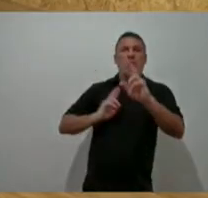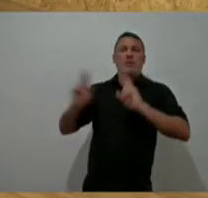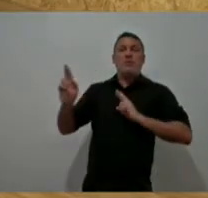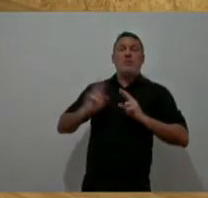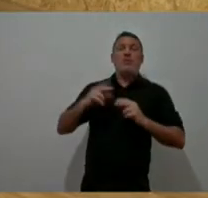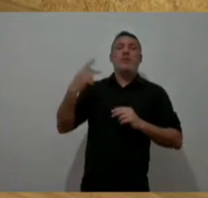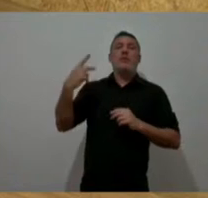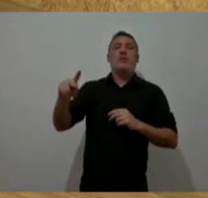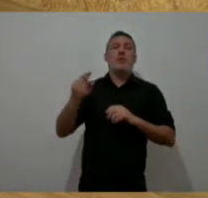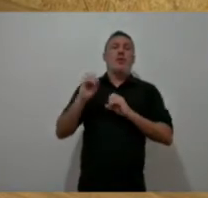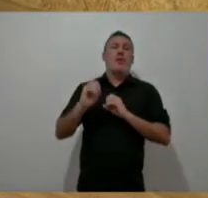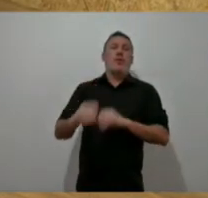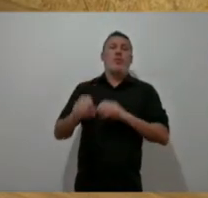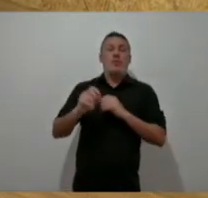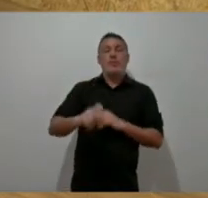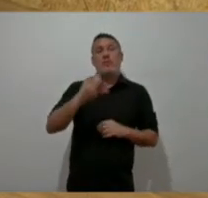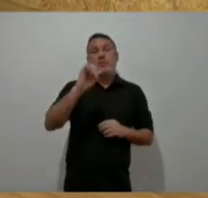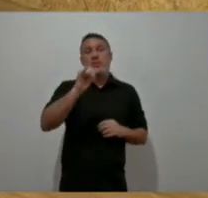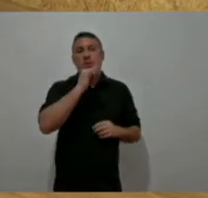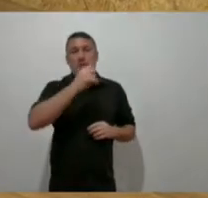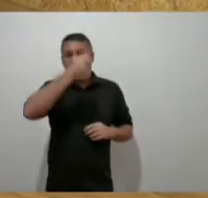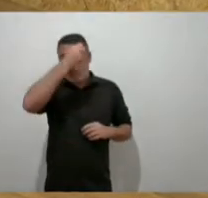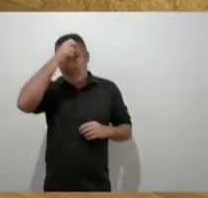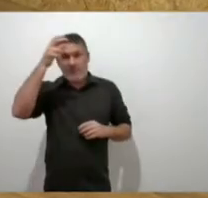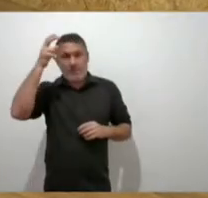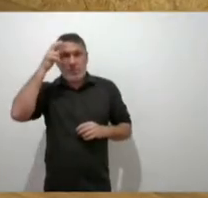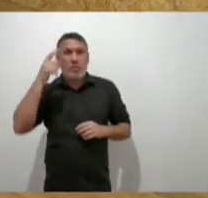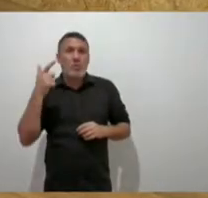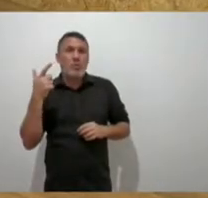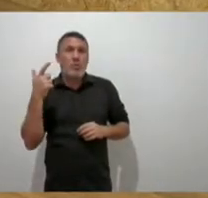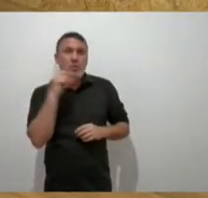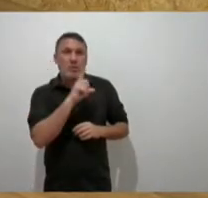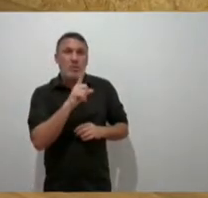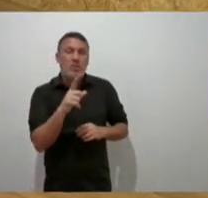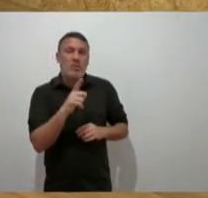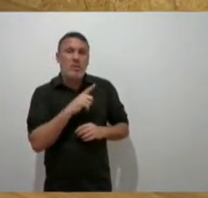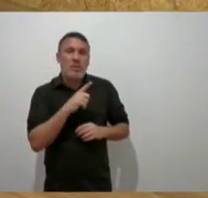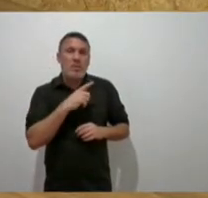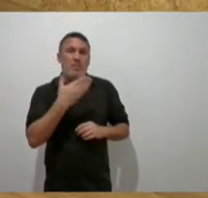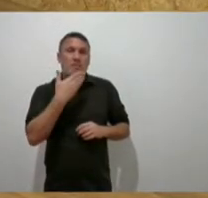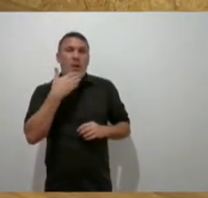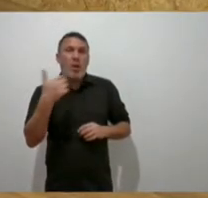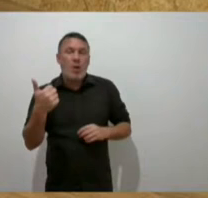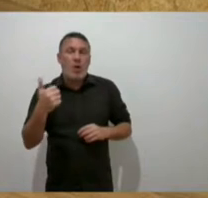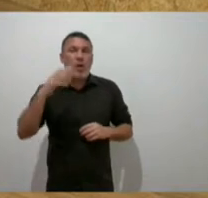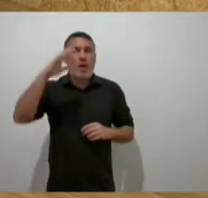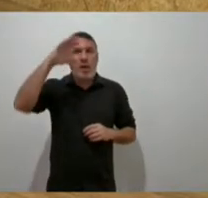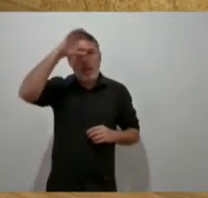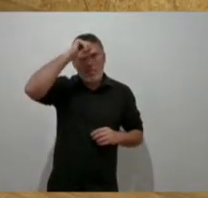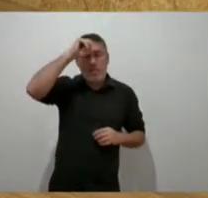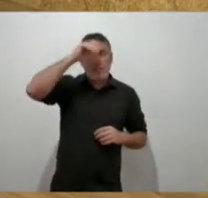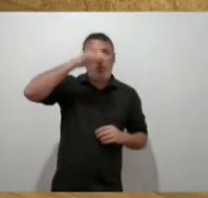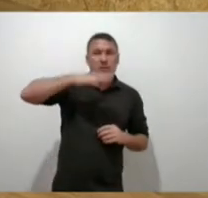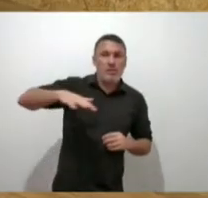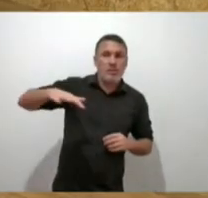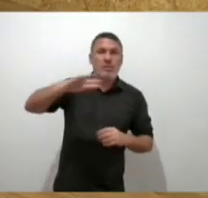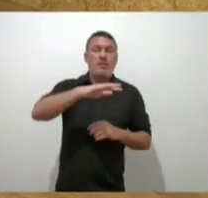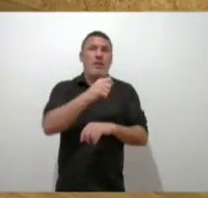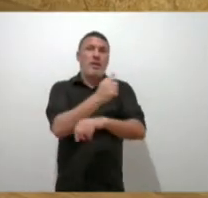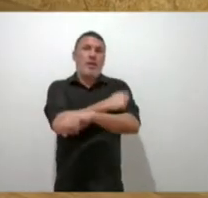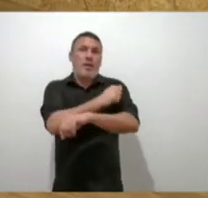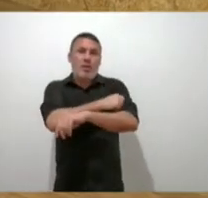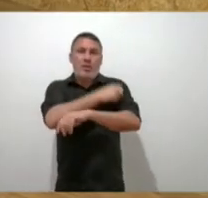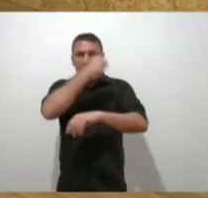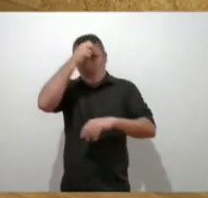se o prefeito, né, conseguiu melhorar o resultado de aprendizagem dos seus alunos, né, e reduzindo